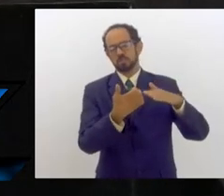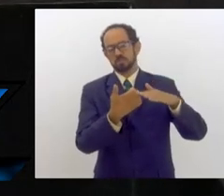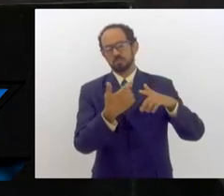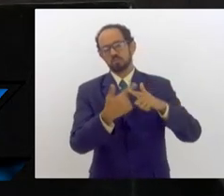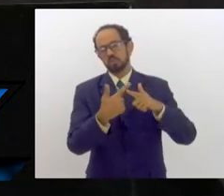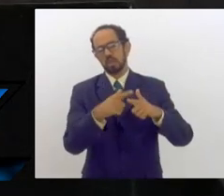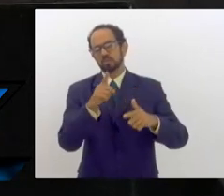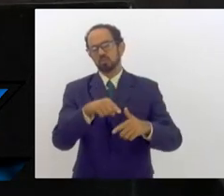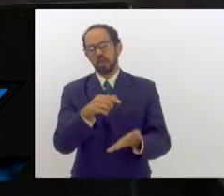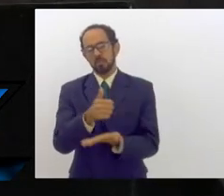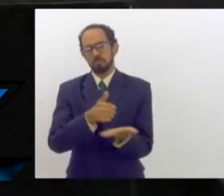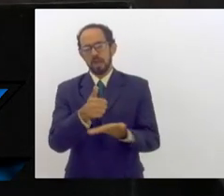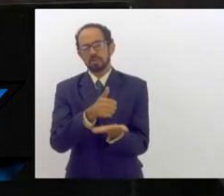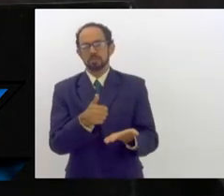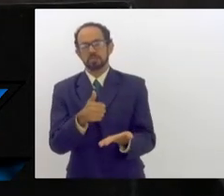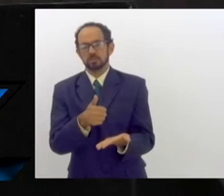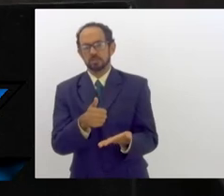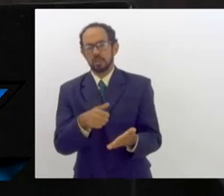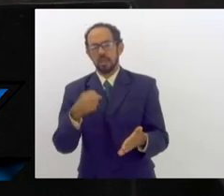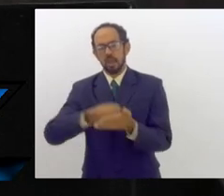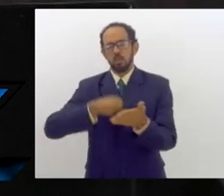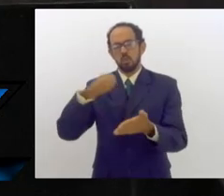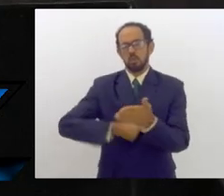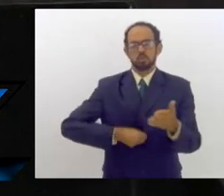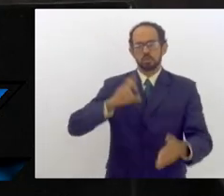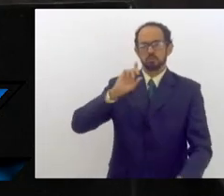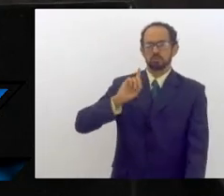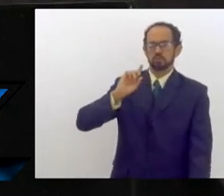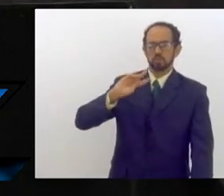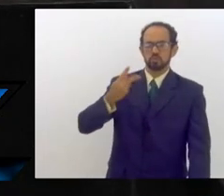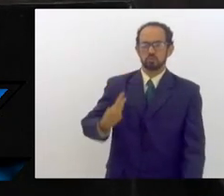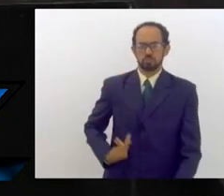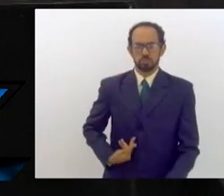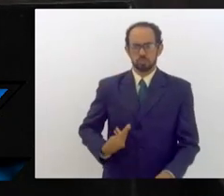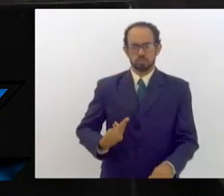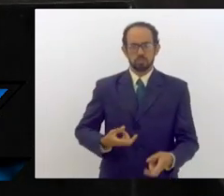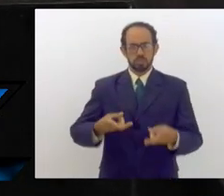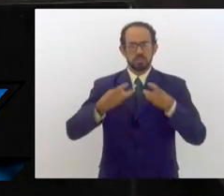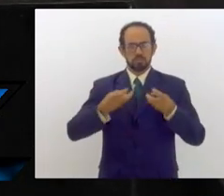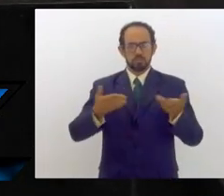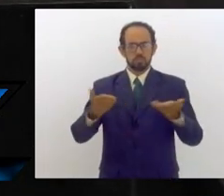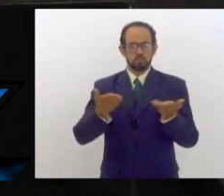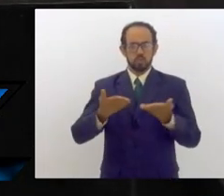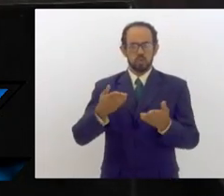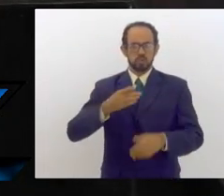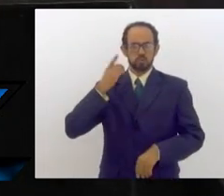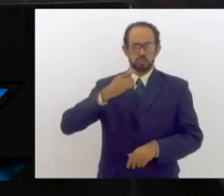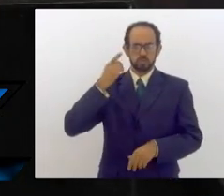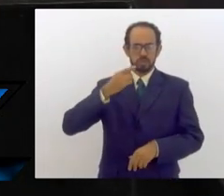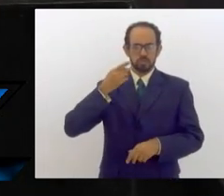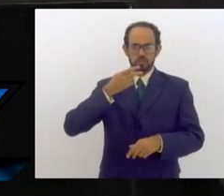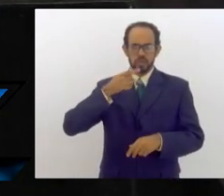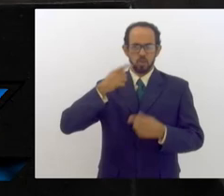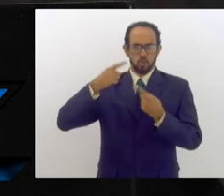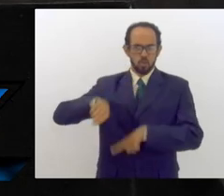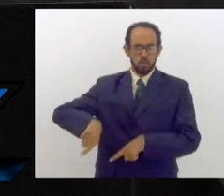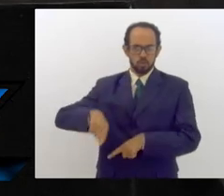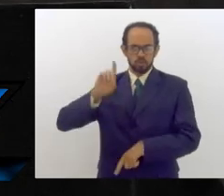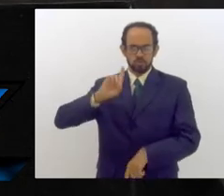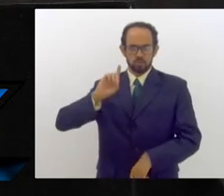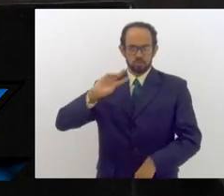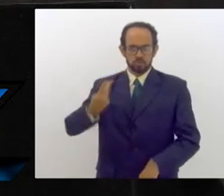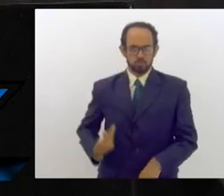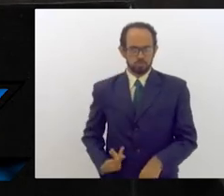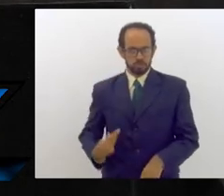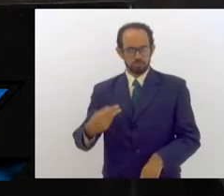isso é fundamental é a própria luta dos Direitos Humanos vimos aqui hoje a ignorância de um deputado que falou contra os direitos humanos mas não